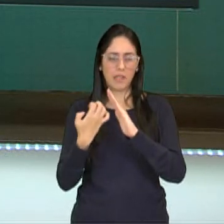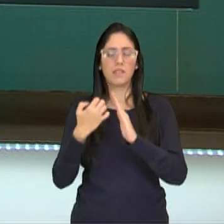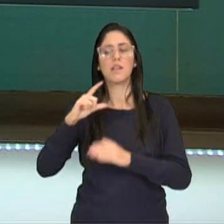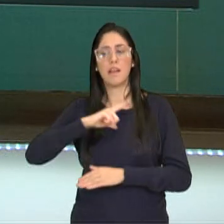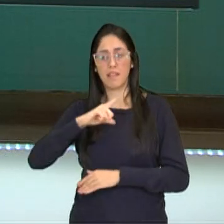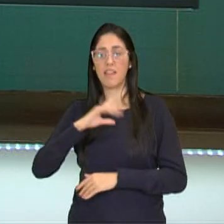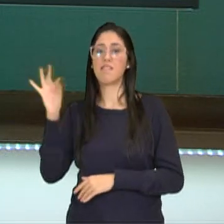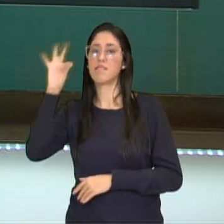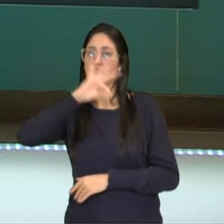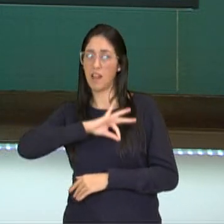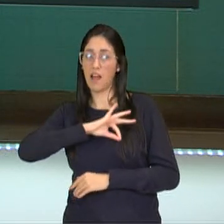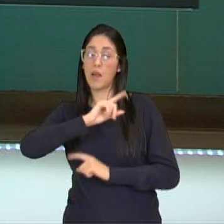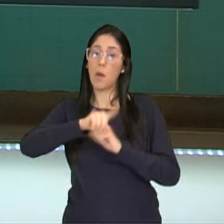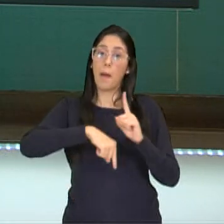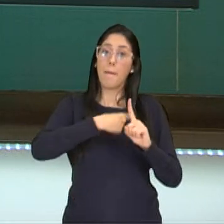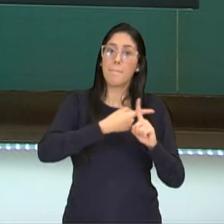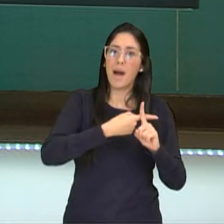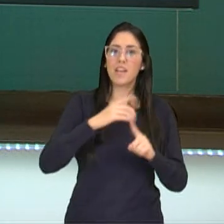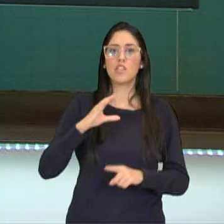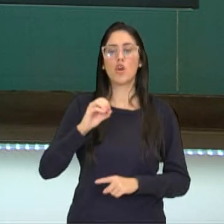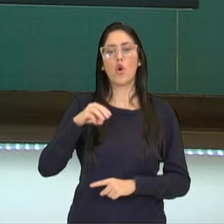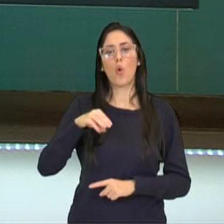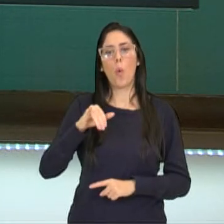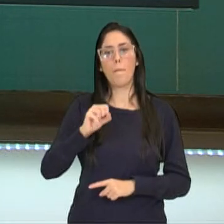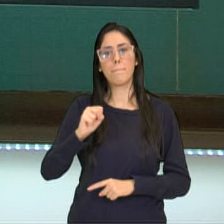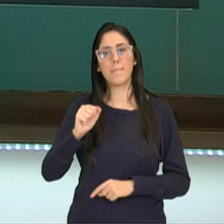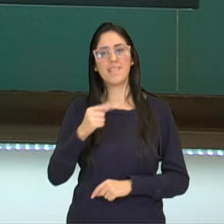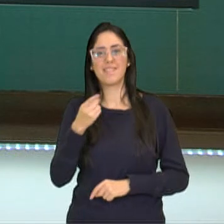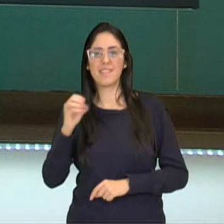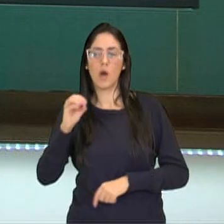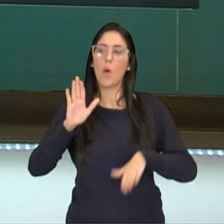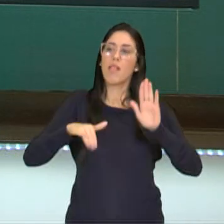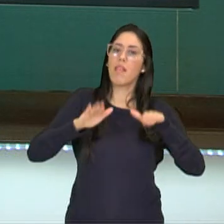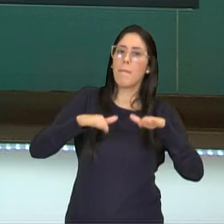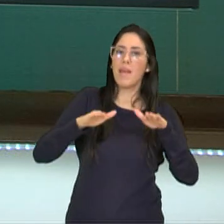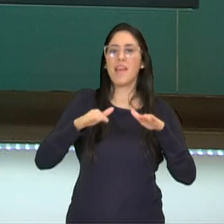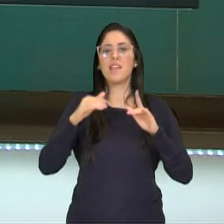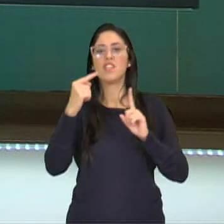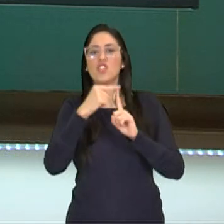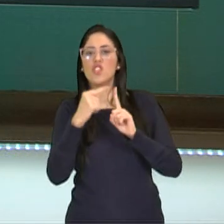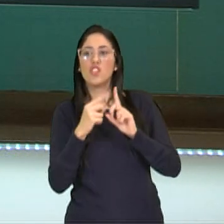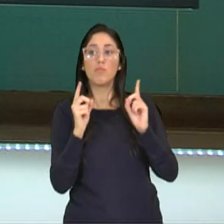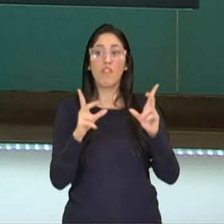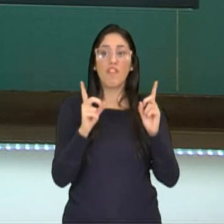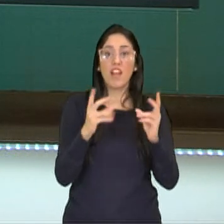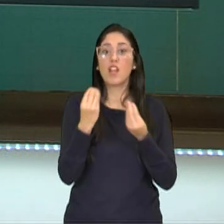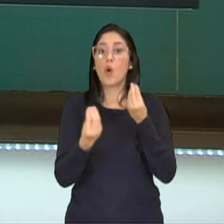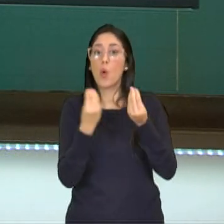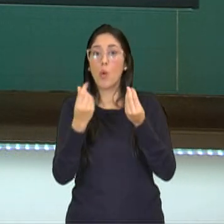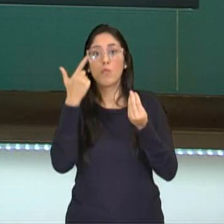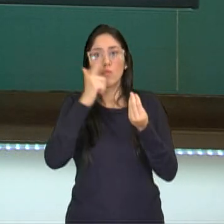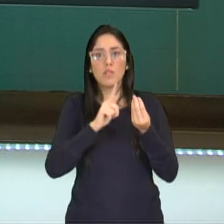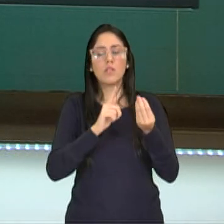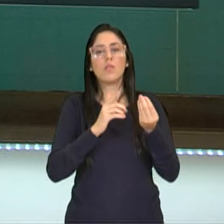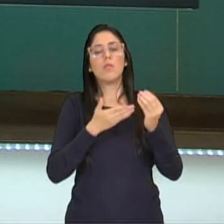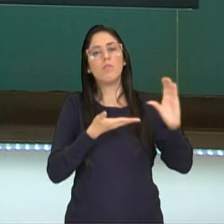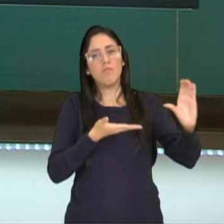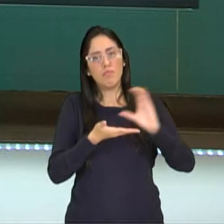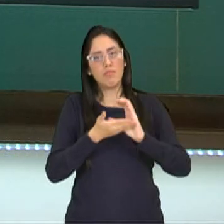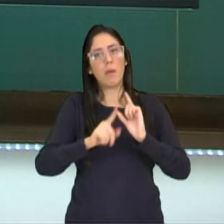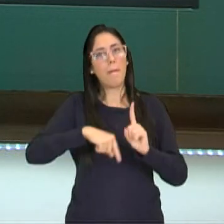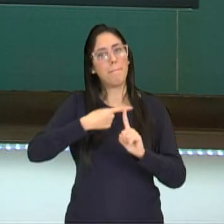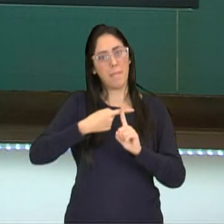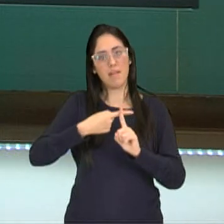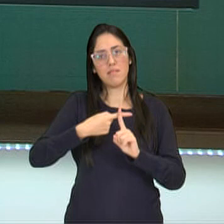parte variável, que depende de qual a venda que ele faz. Então, dentro dessa parte, nós vamos ter as receitas